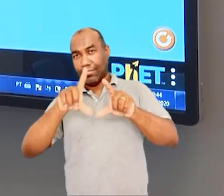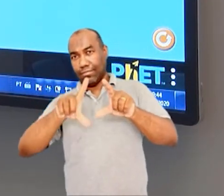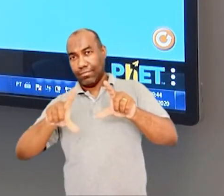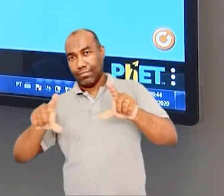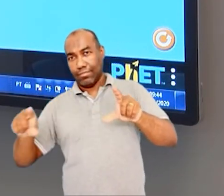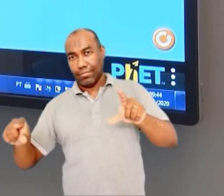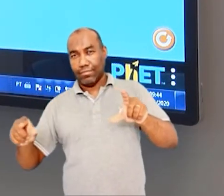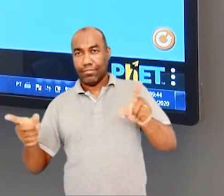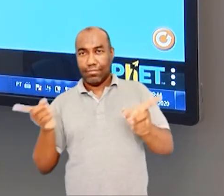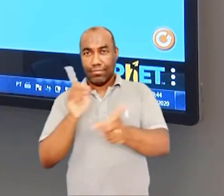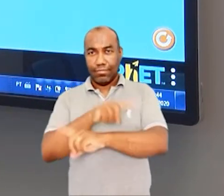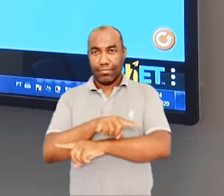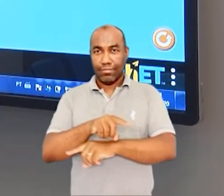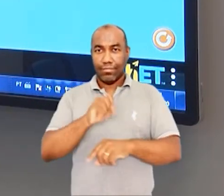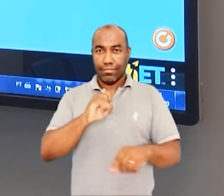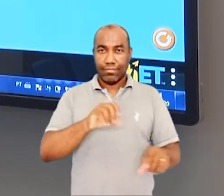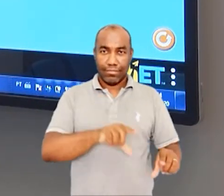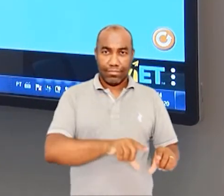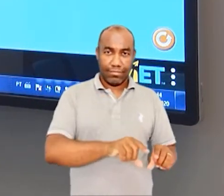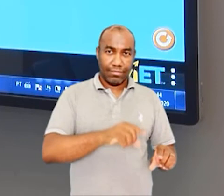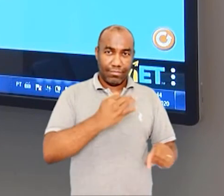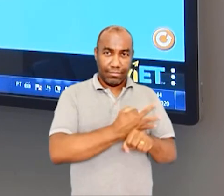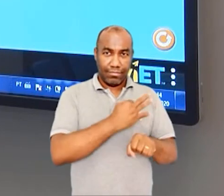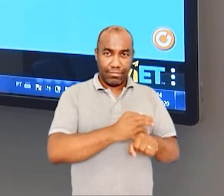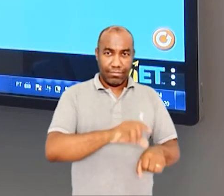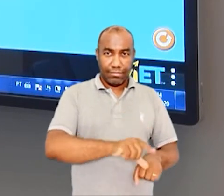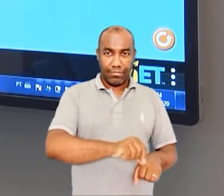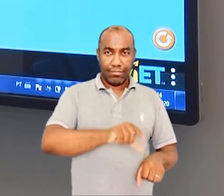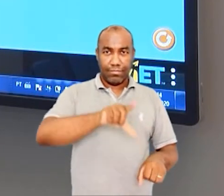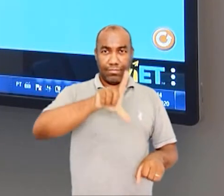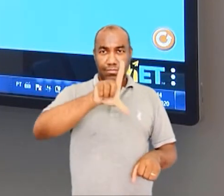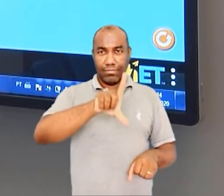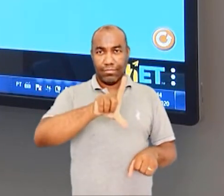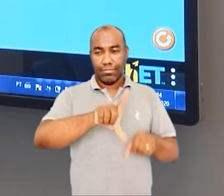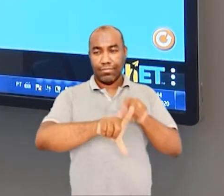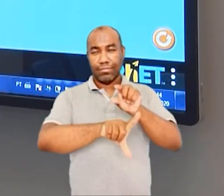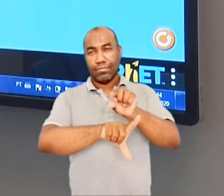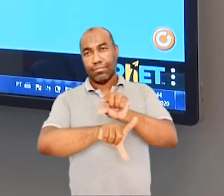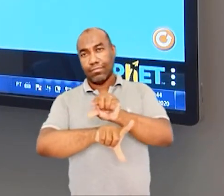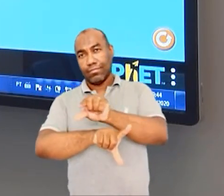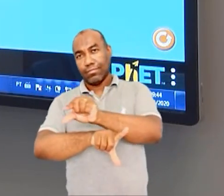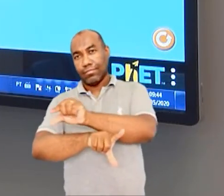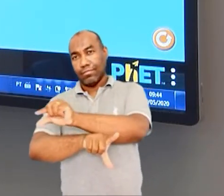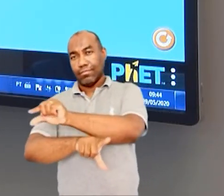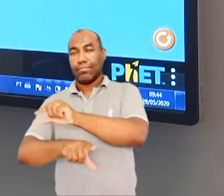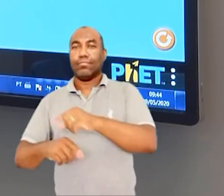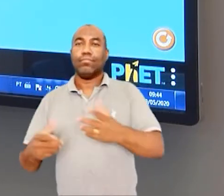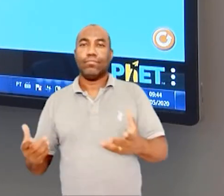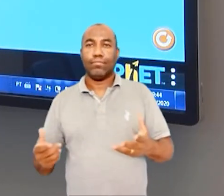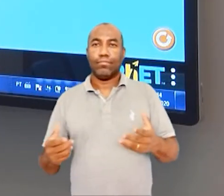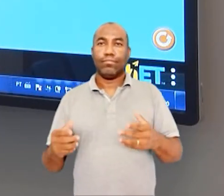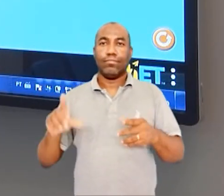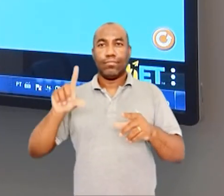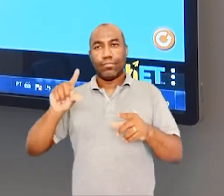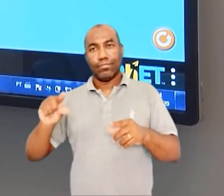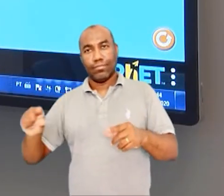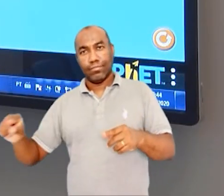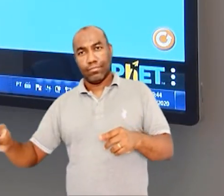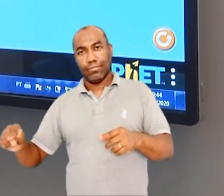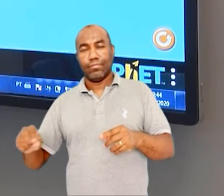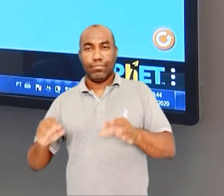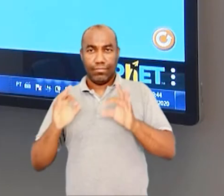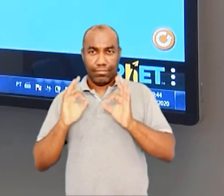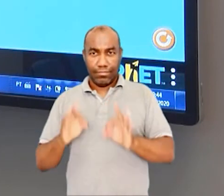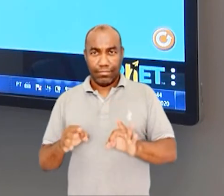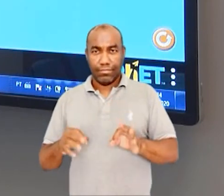O contrário, aumentando a resistência elétrica, a intensidade de corrente elétrica diminui. Isso para